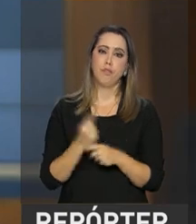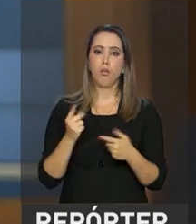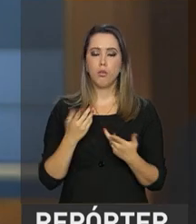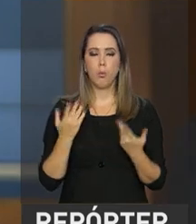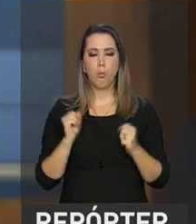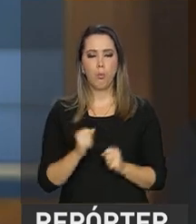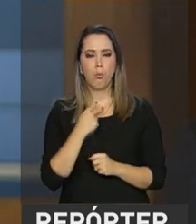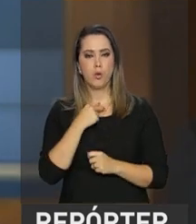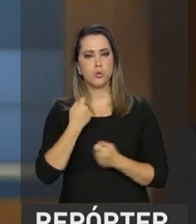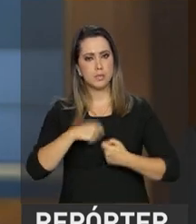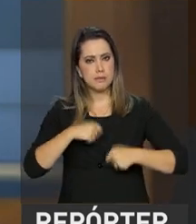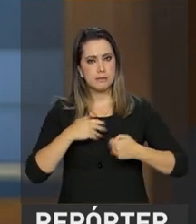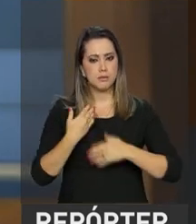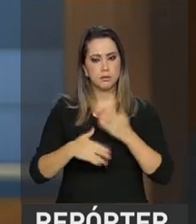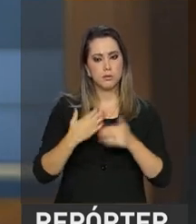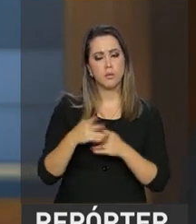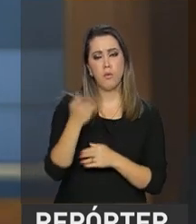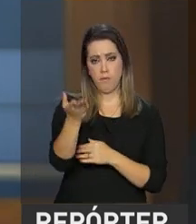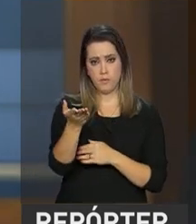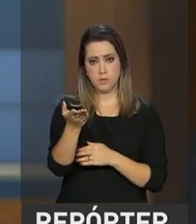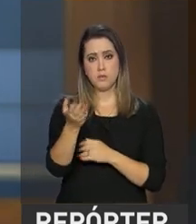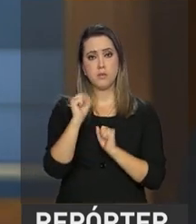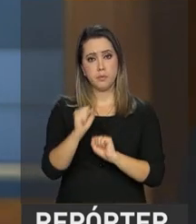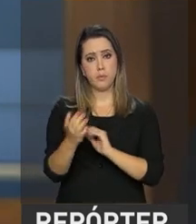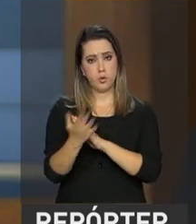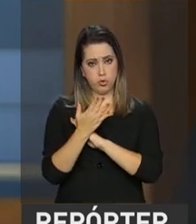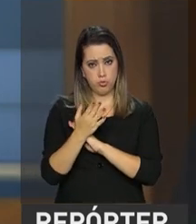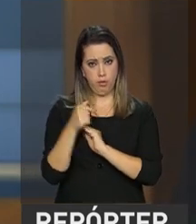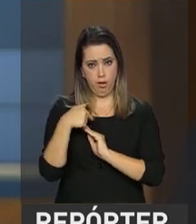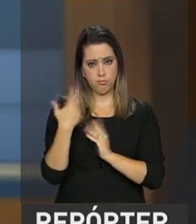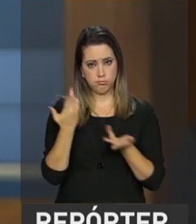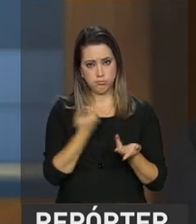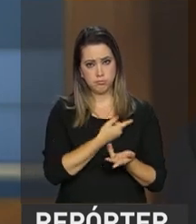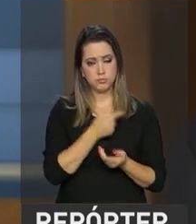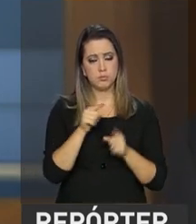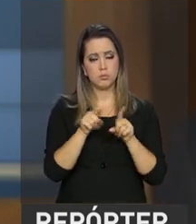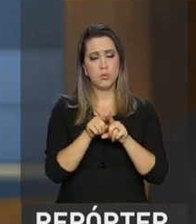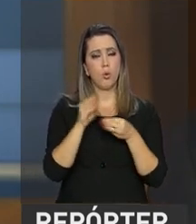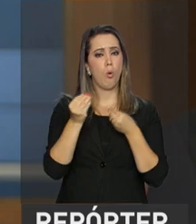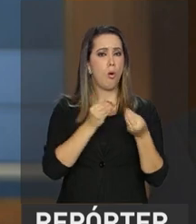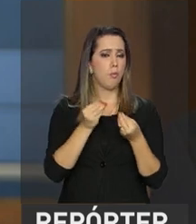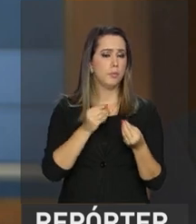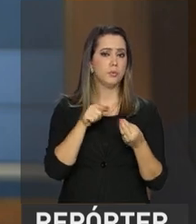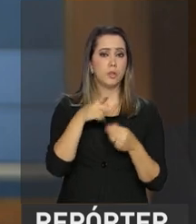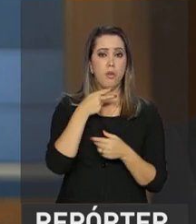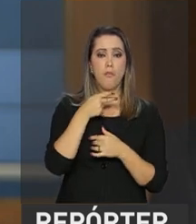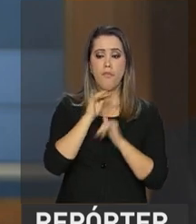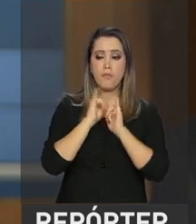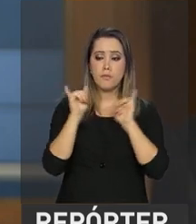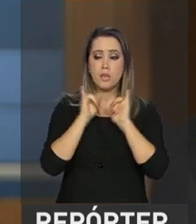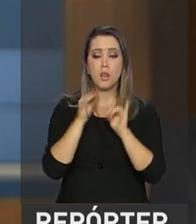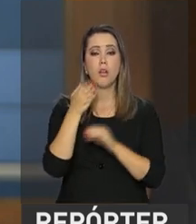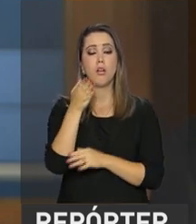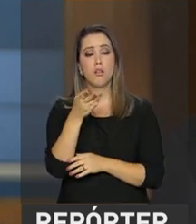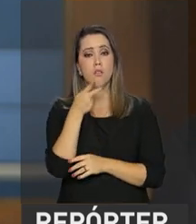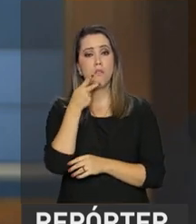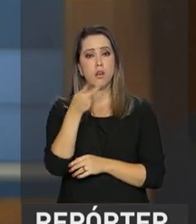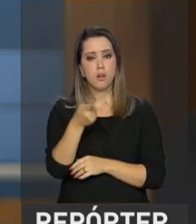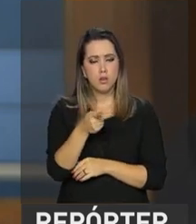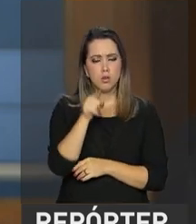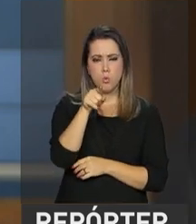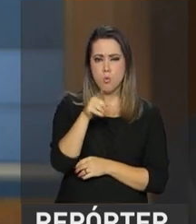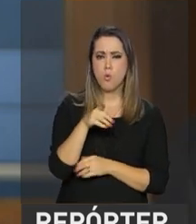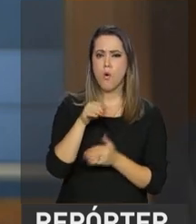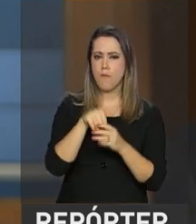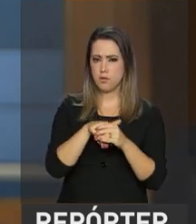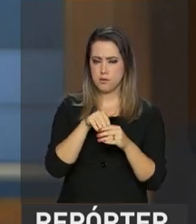como é que vocês podem ajudar? Isso é o mais importante. Vocês podem ajudar falando com o seu deputado federal,